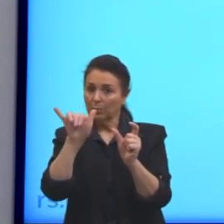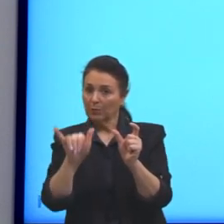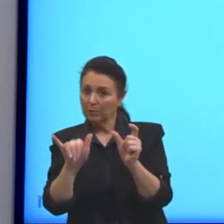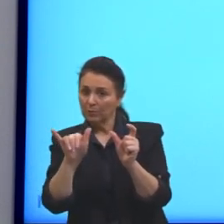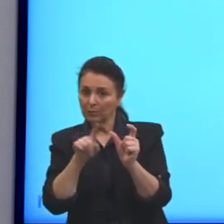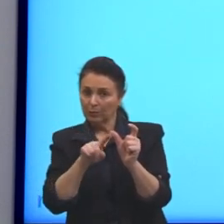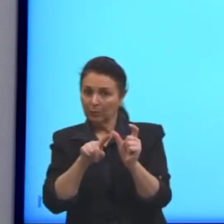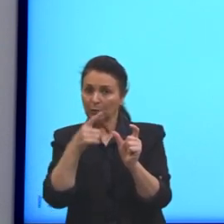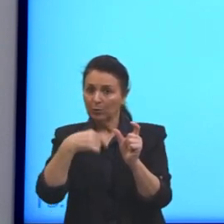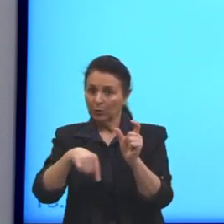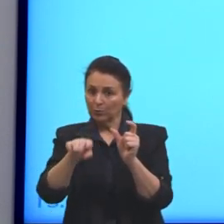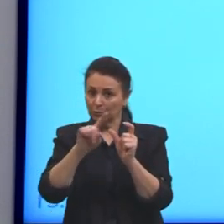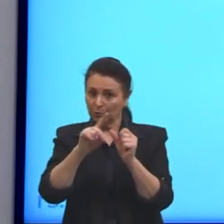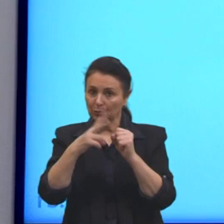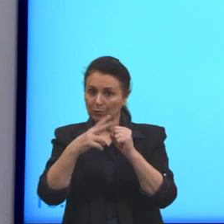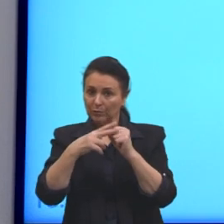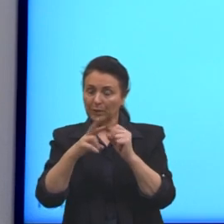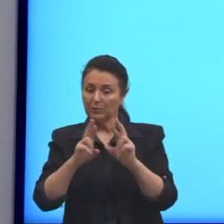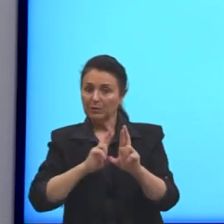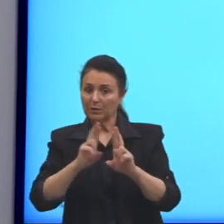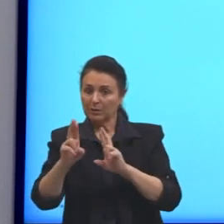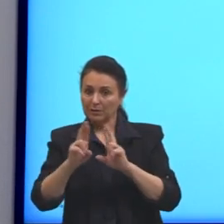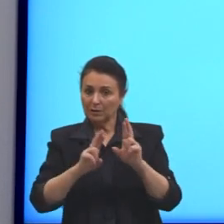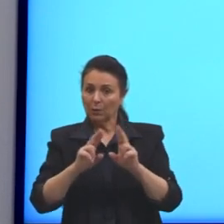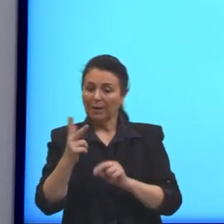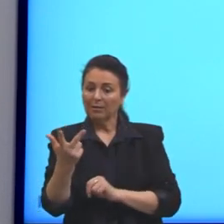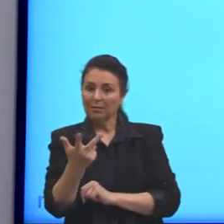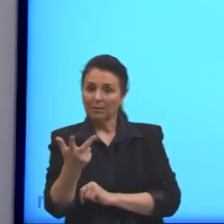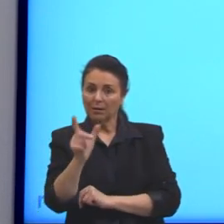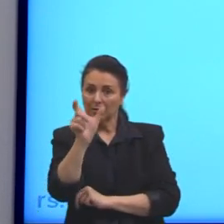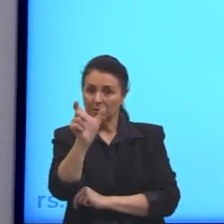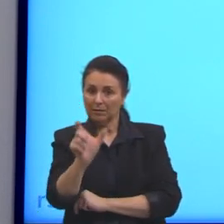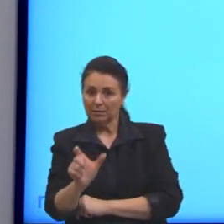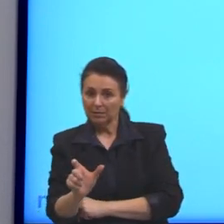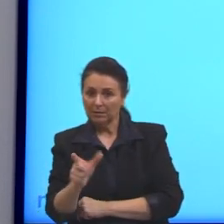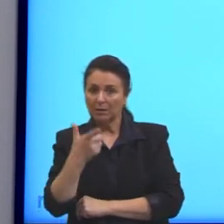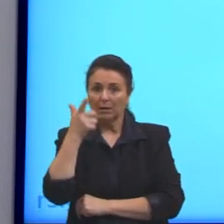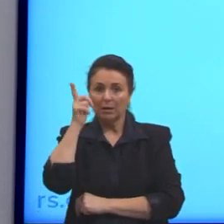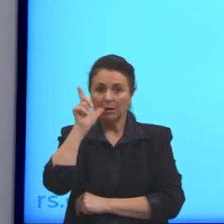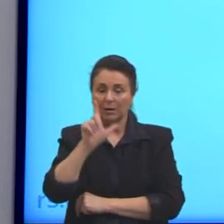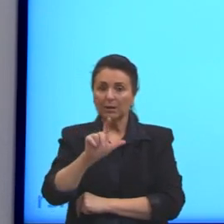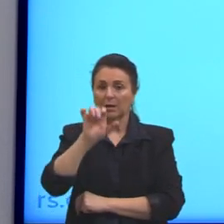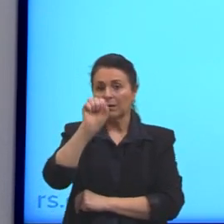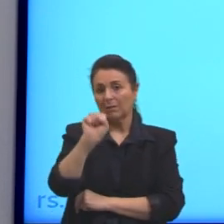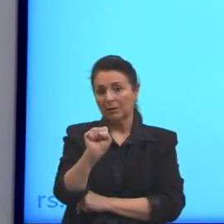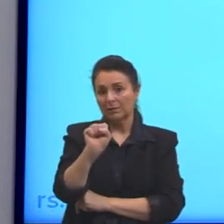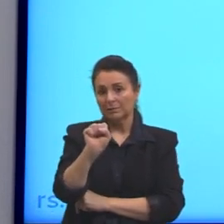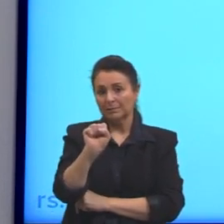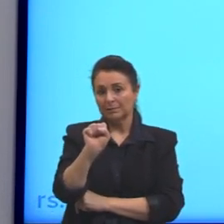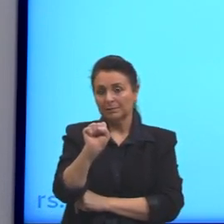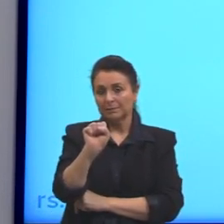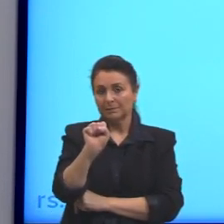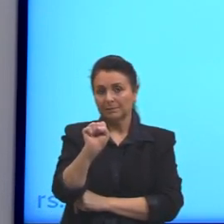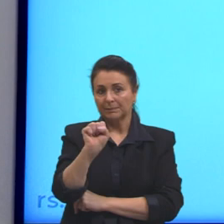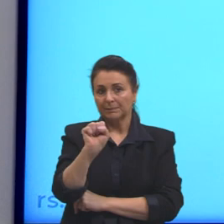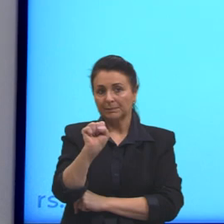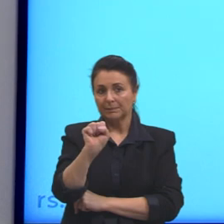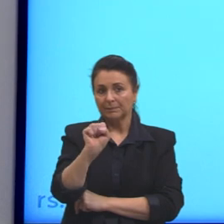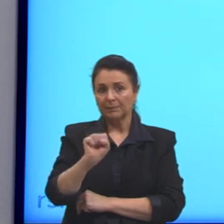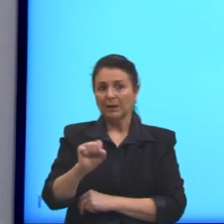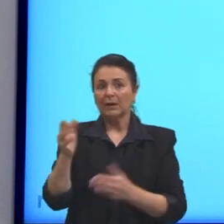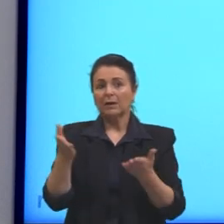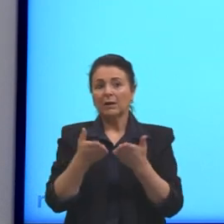todos os outros verbos relacionados a terceira pessoa ganhou apenas um S Oi